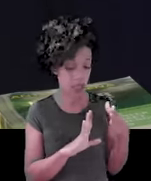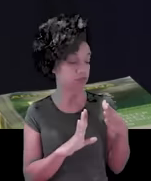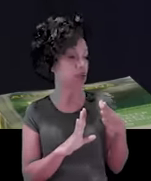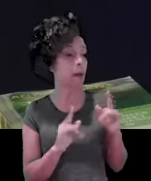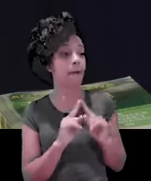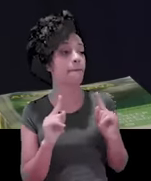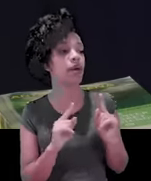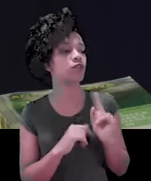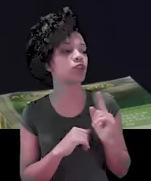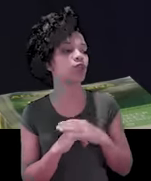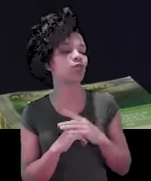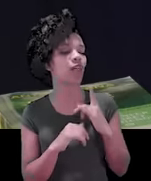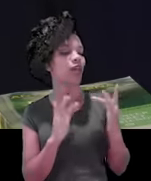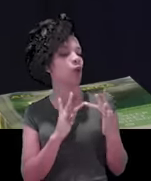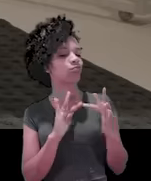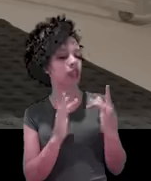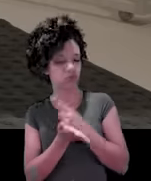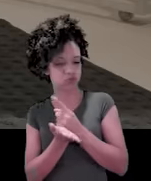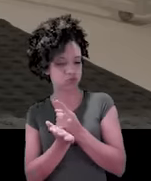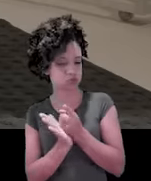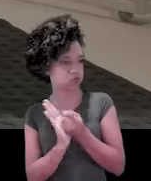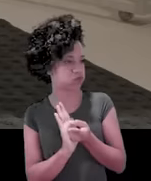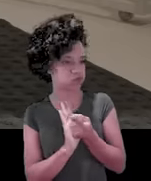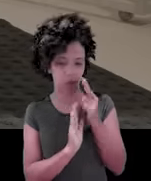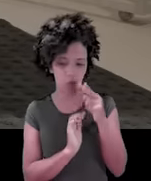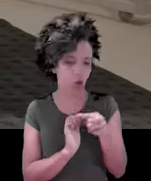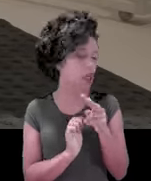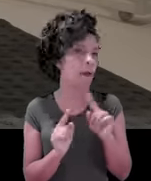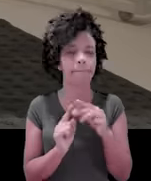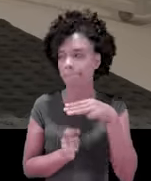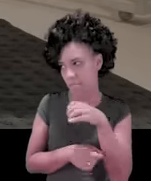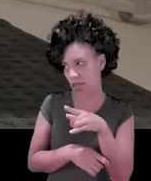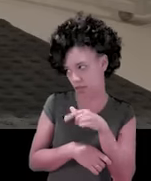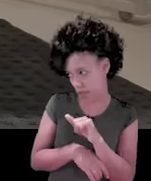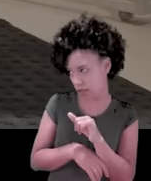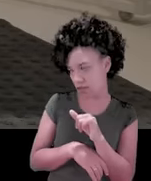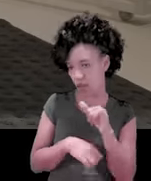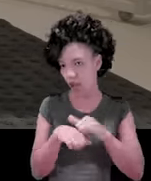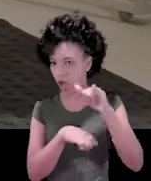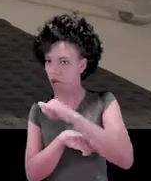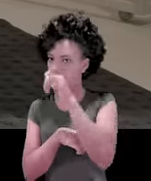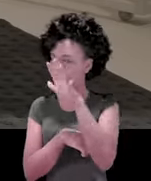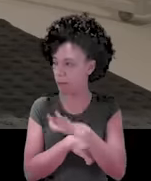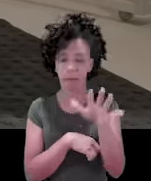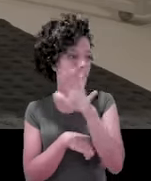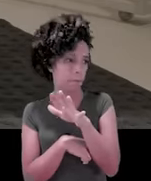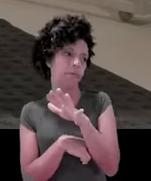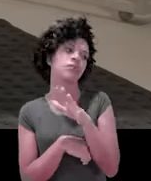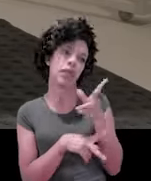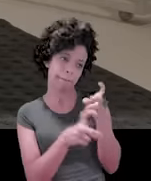as aeronaves A então você não tá com contato radar não te vigiando Mas você pode falar quando você for esse mayday as aeronaves que são os